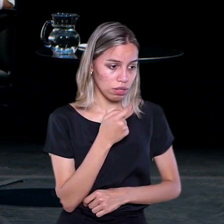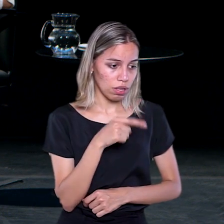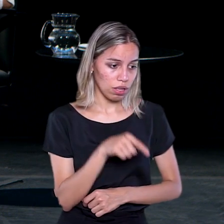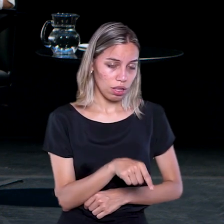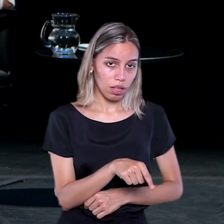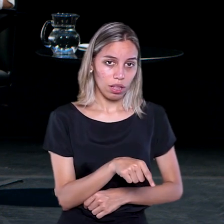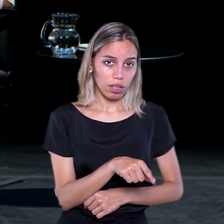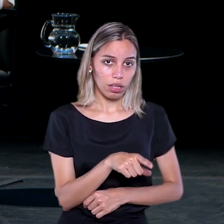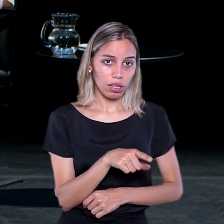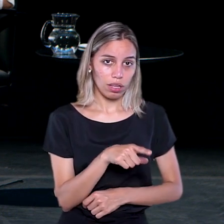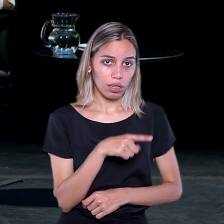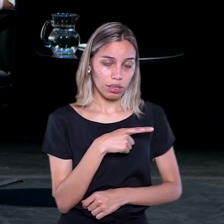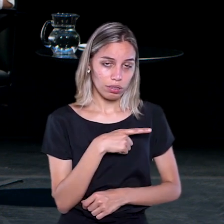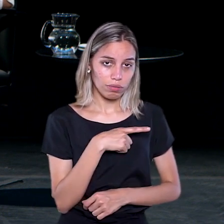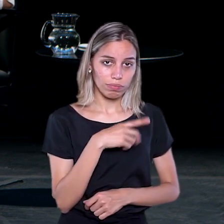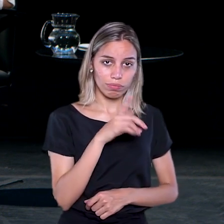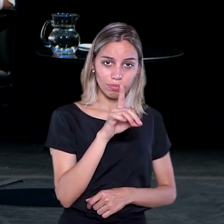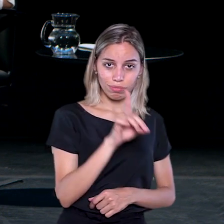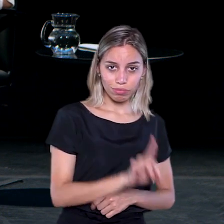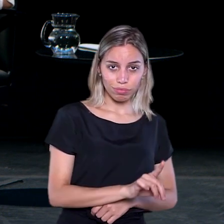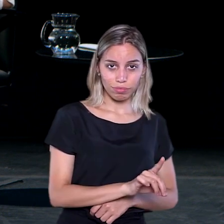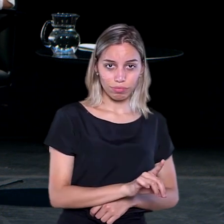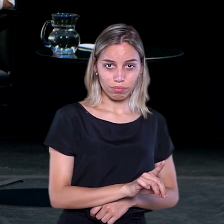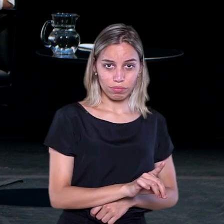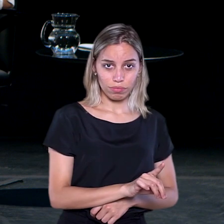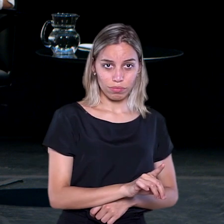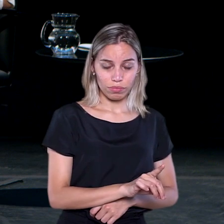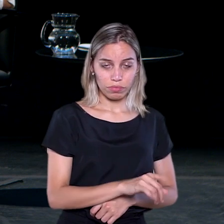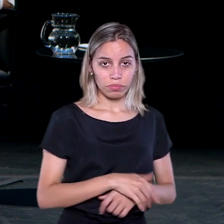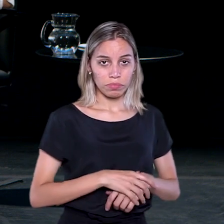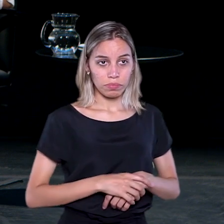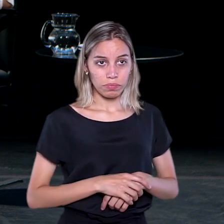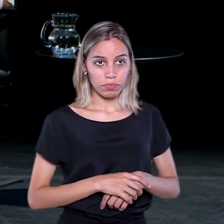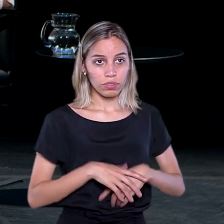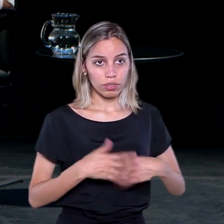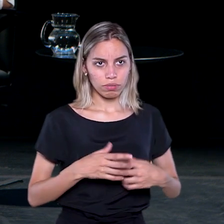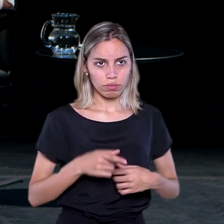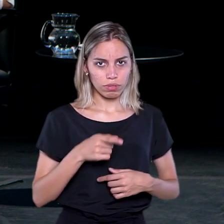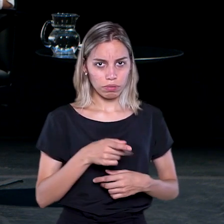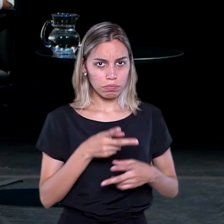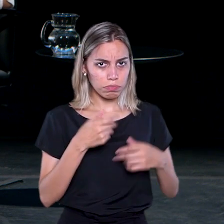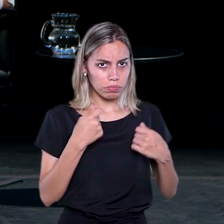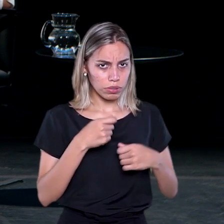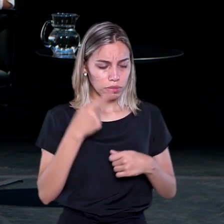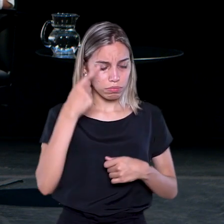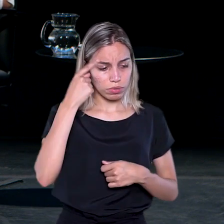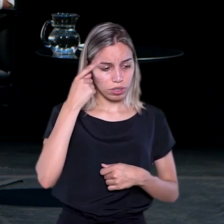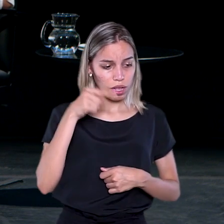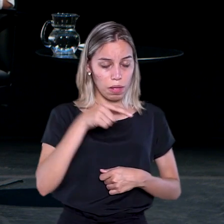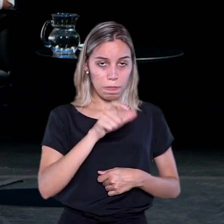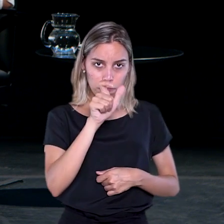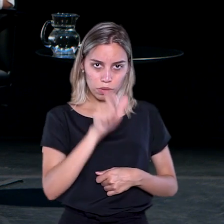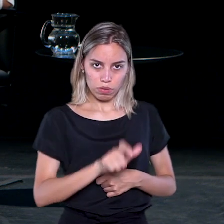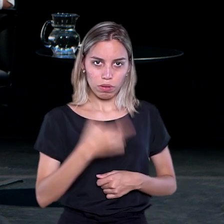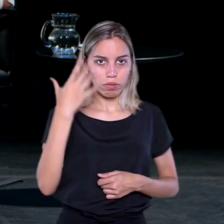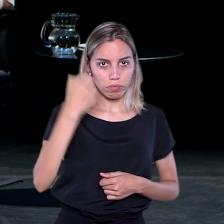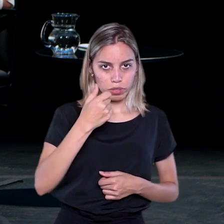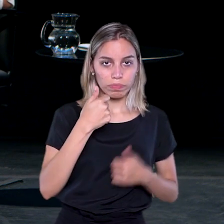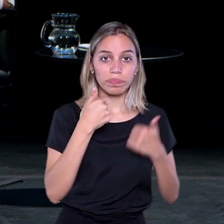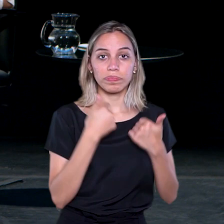privilégios decorrentes dessa opressão histórica. Então, é preciso se reconhecer isso, que você tem privilégios por ser uma pessoa branca nesse